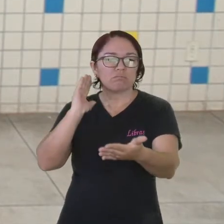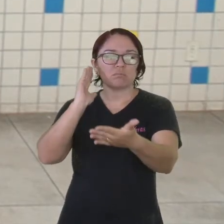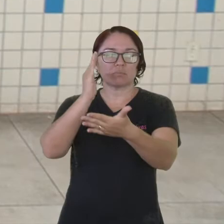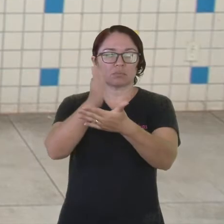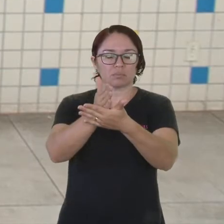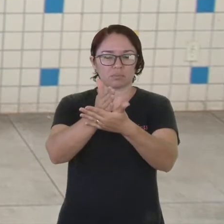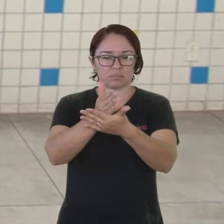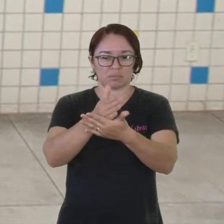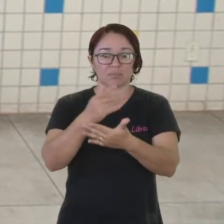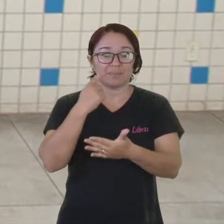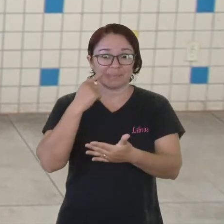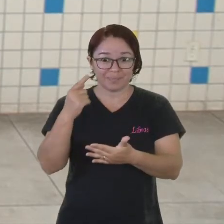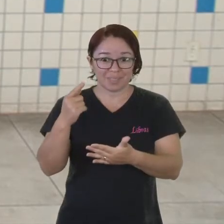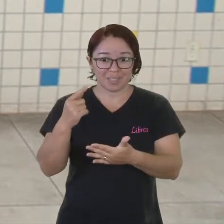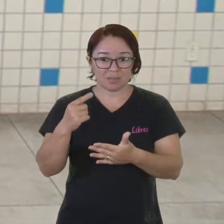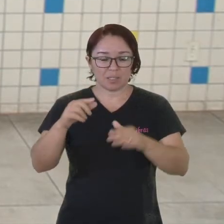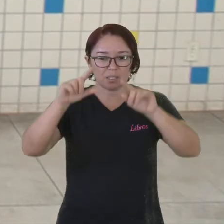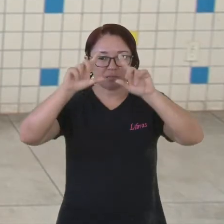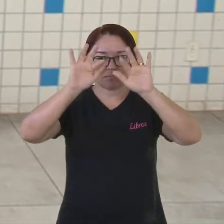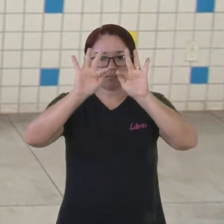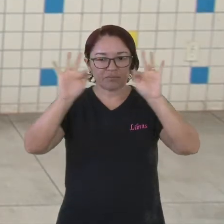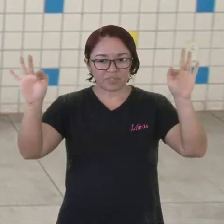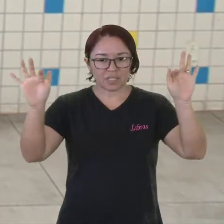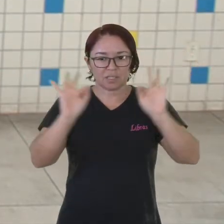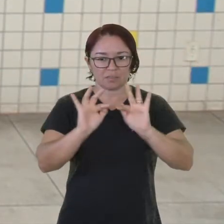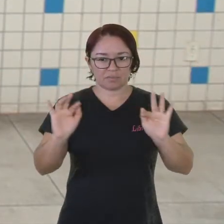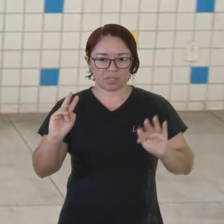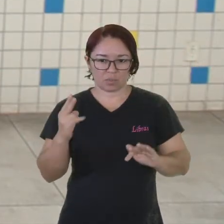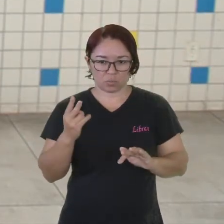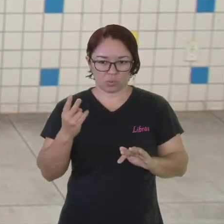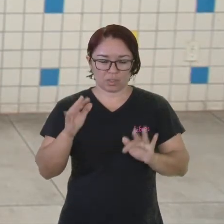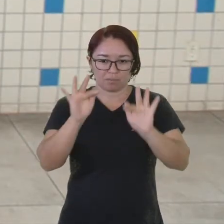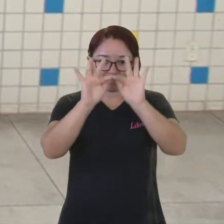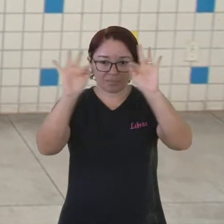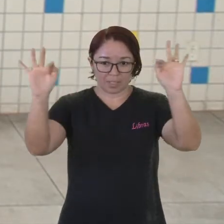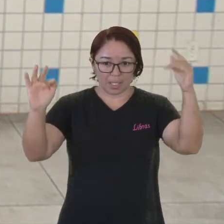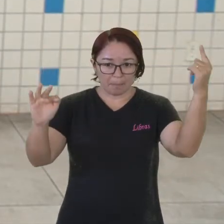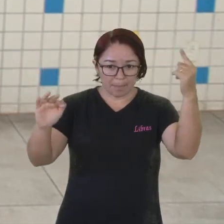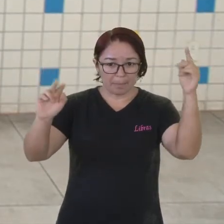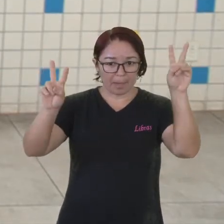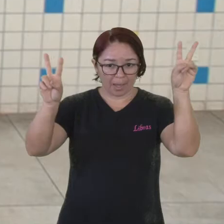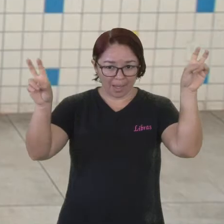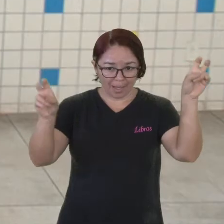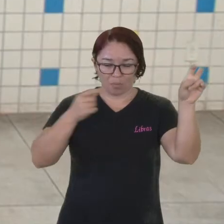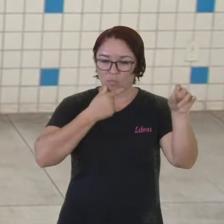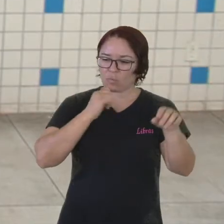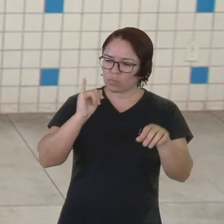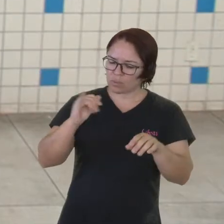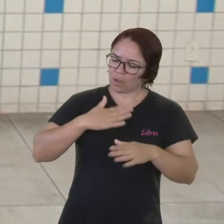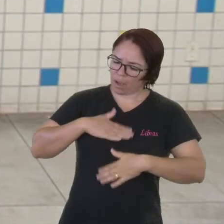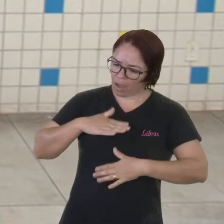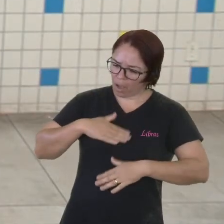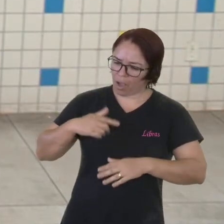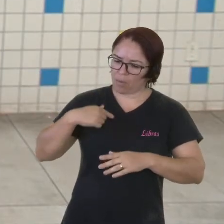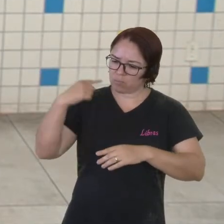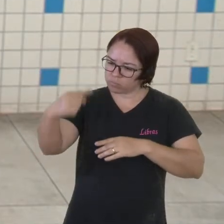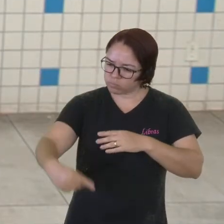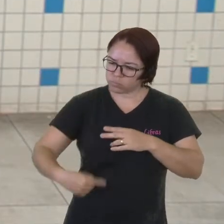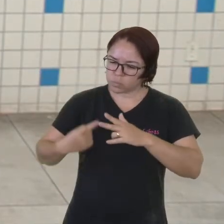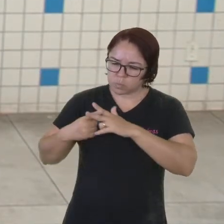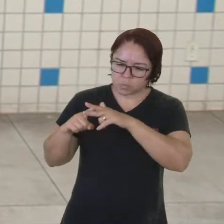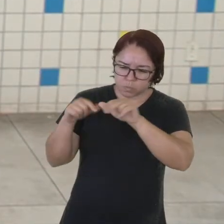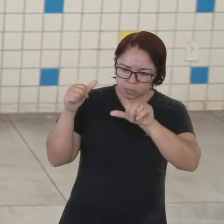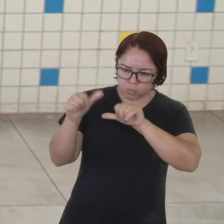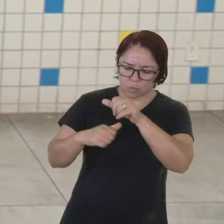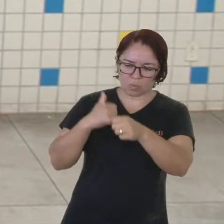aí 2 exemplos. No primeiro foi utilizado as aspas. Pode deixar, eu trocarei o pneu. Utilizou